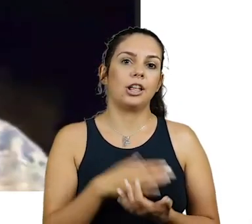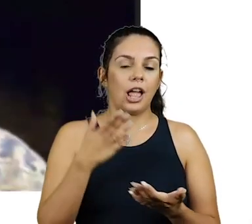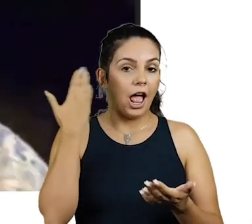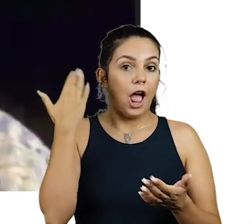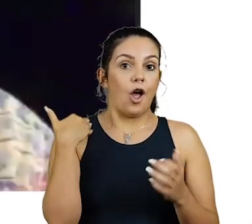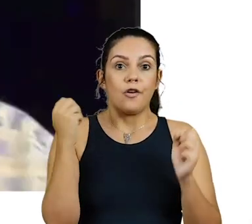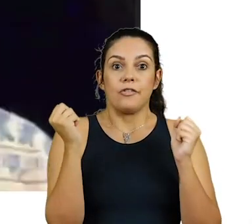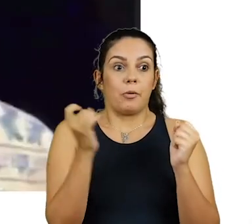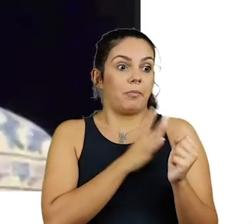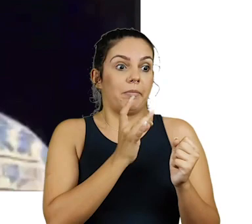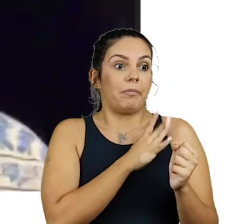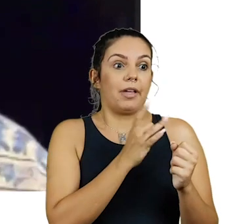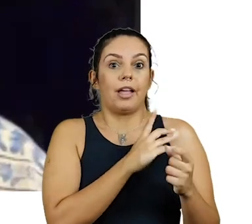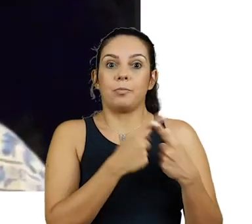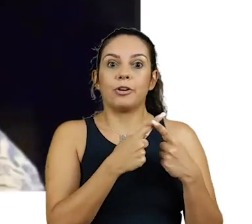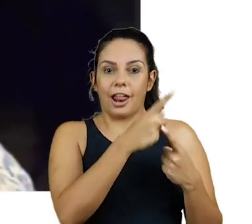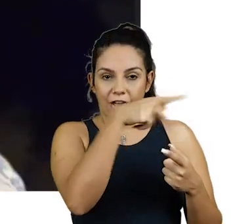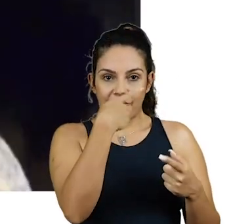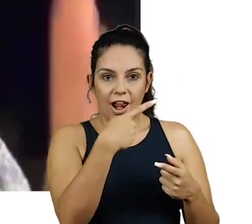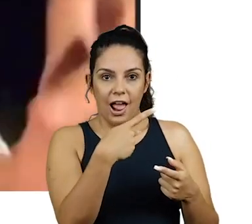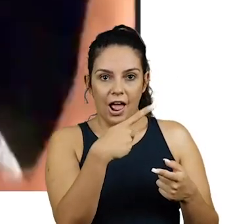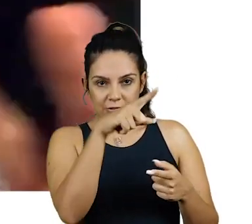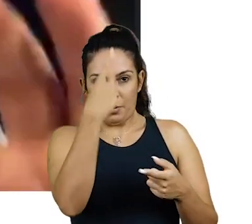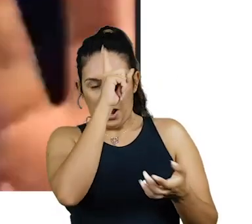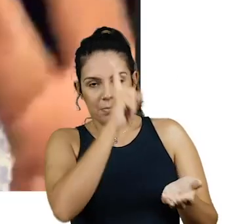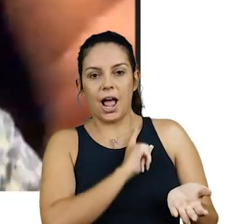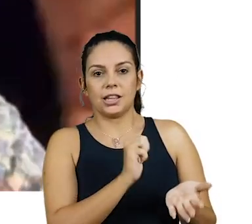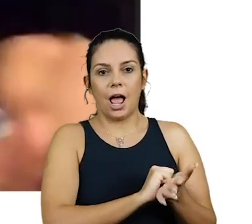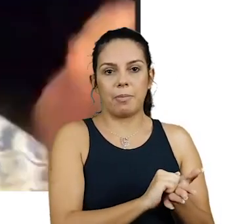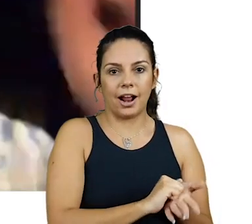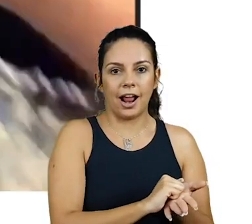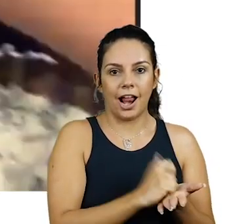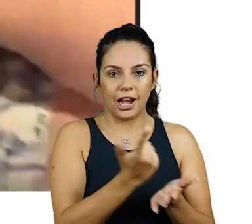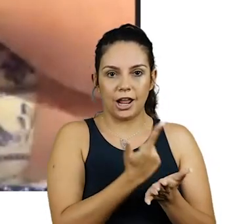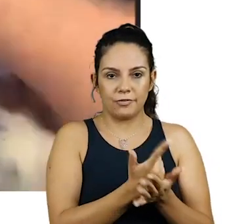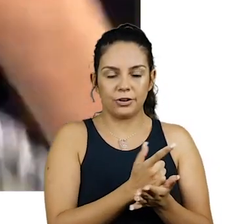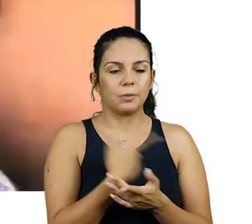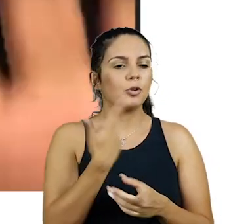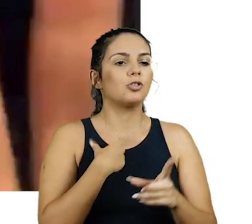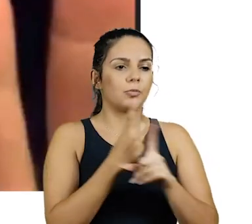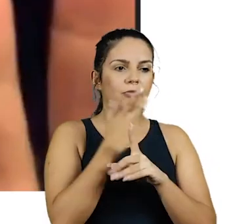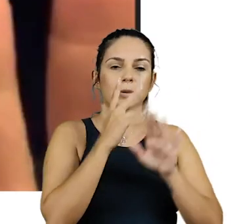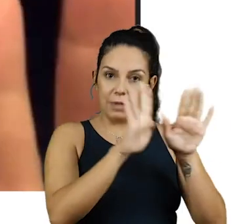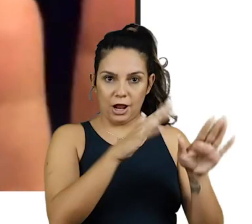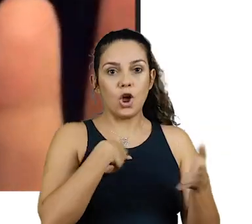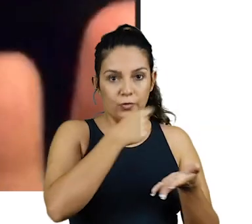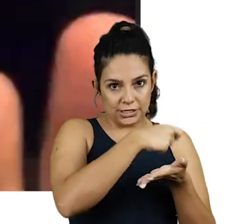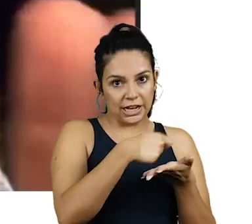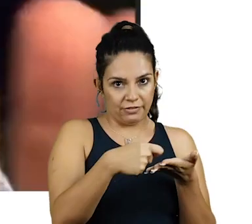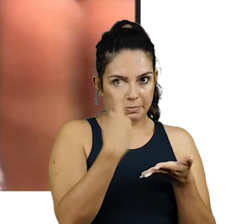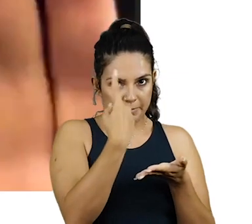apavorado, porque são partes importantes da vida dela. Mas aí fui descobrindo, eu falei, Elza, peraí, deixa eu escrever.